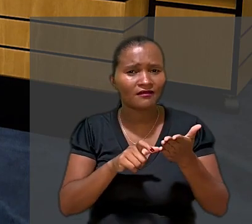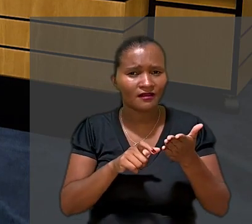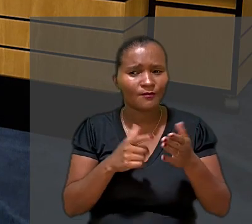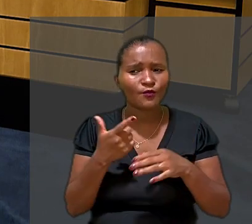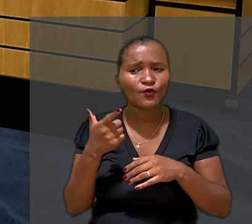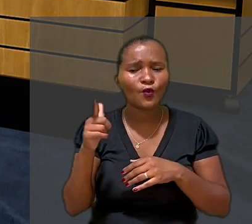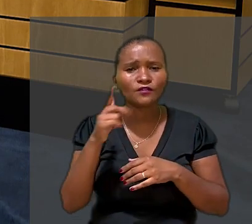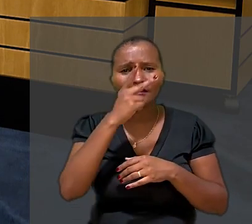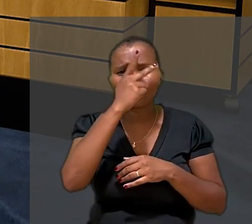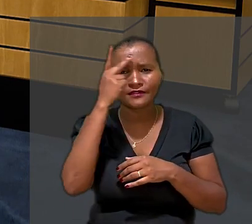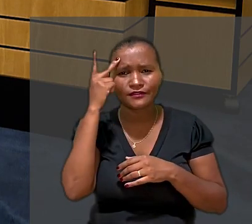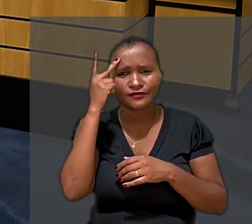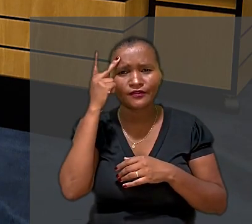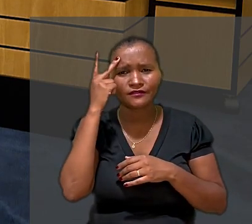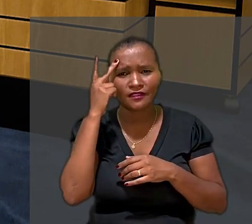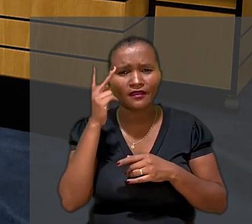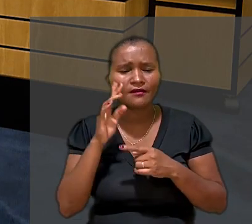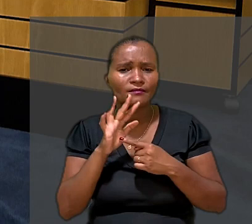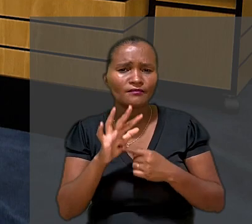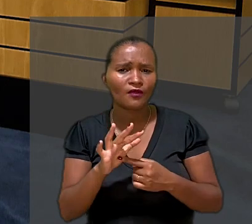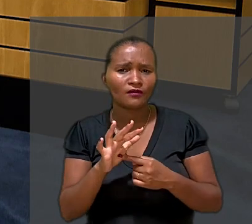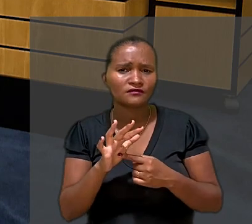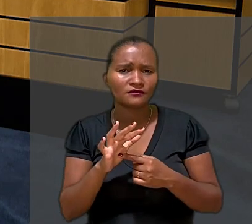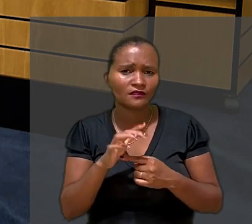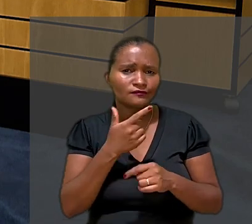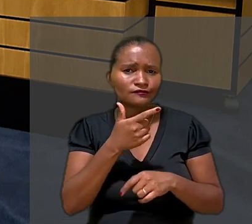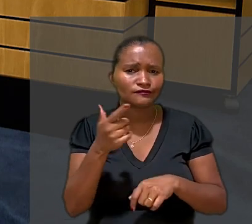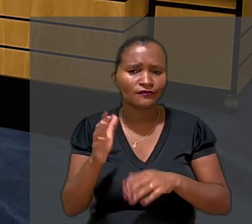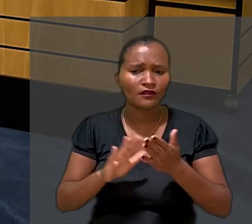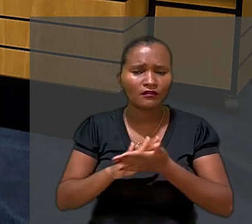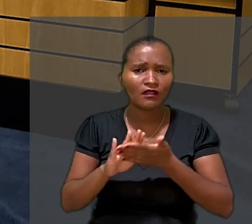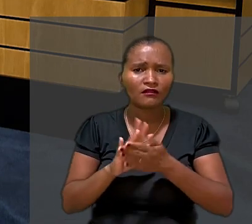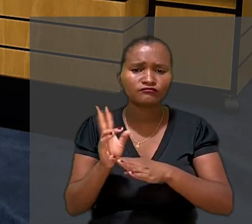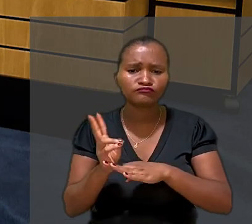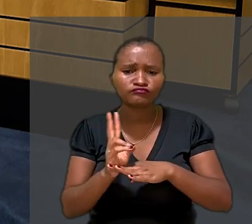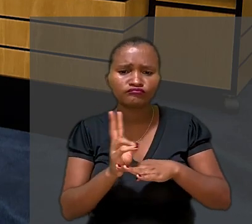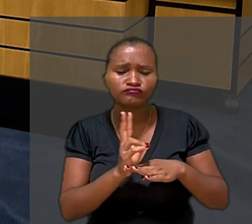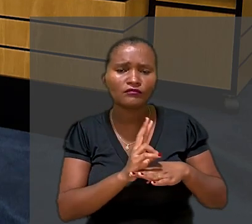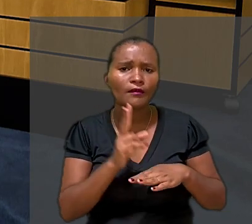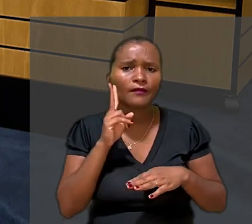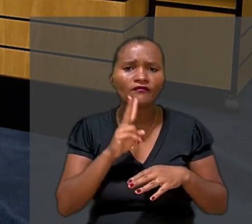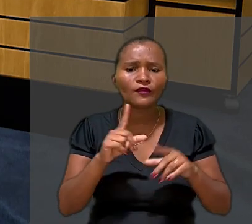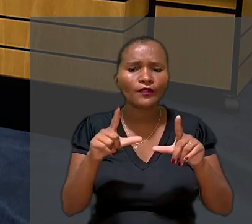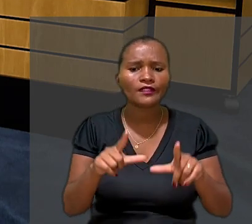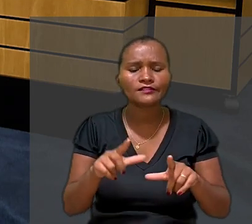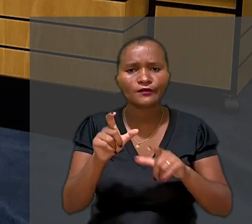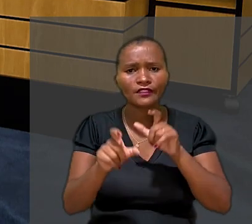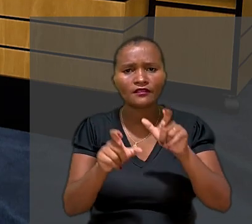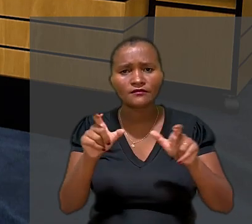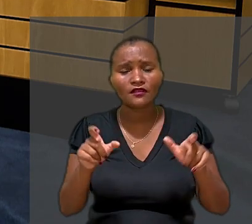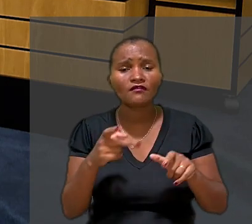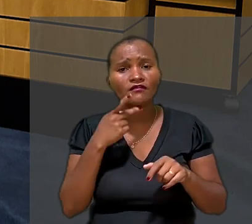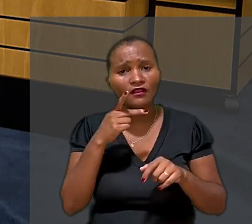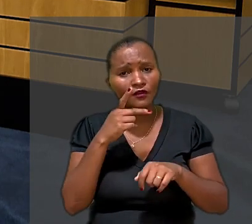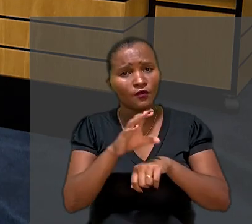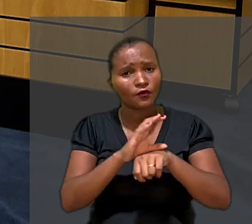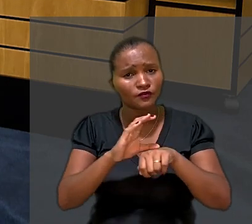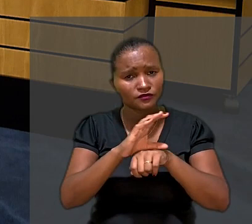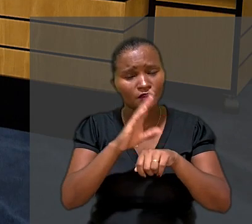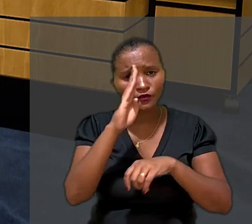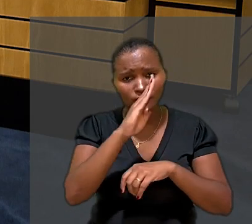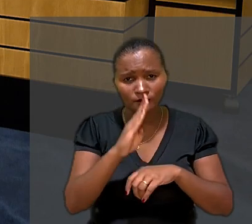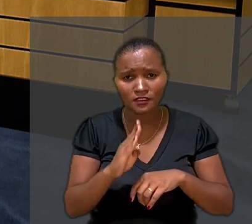por terceiros comprova que não há nenhum estado de vigilância relativo à localização das pessoas. A relatora acrescentou